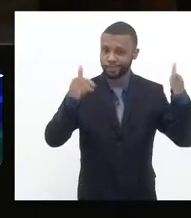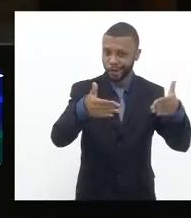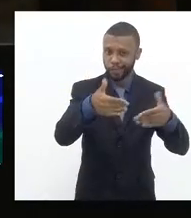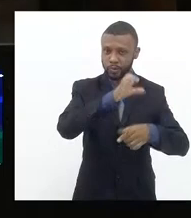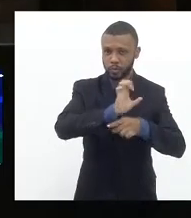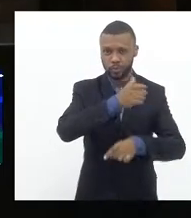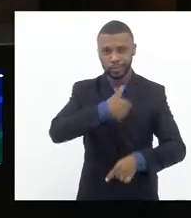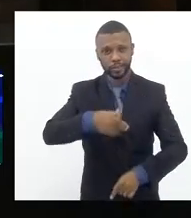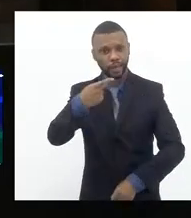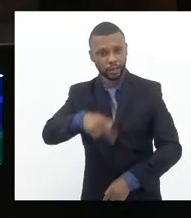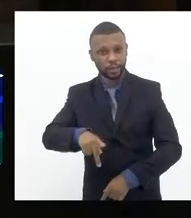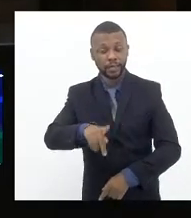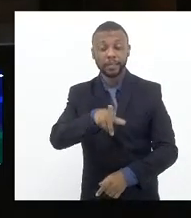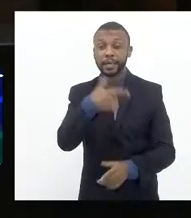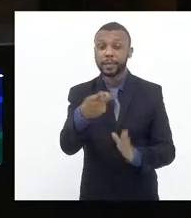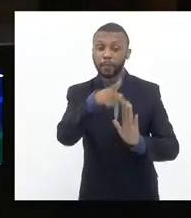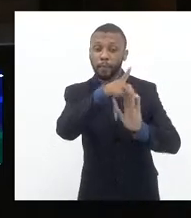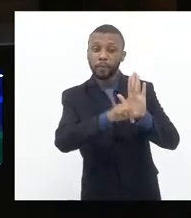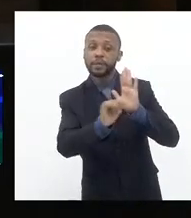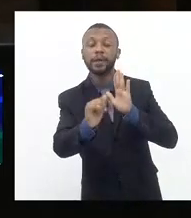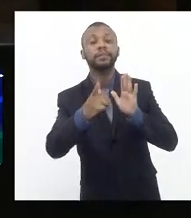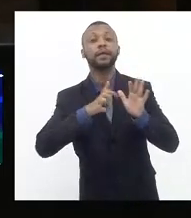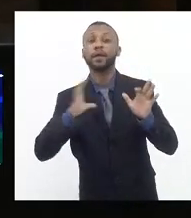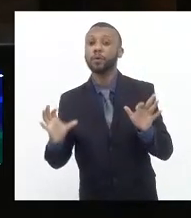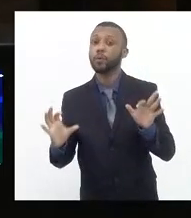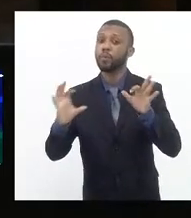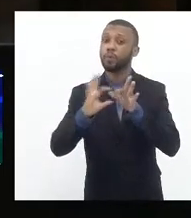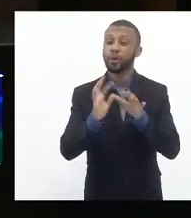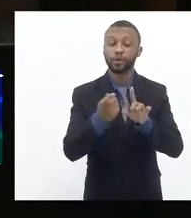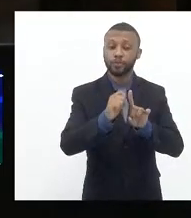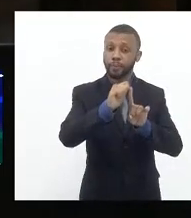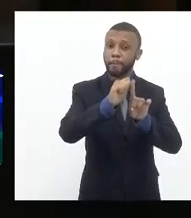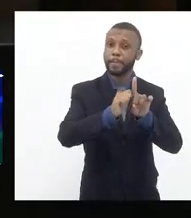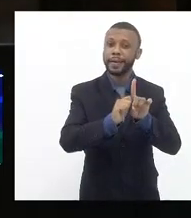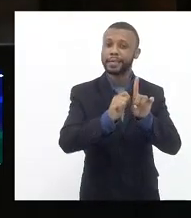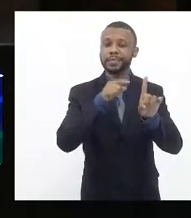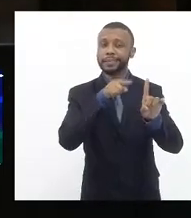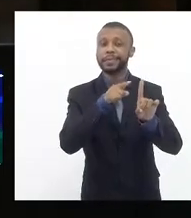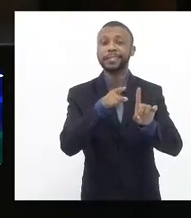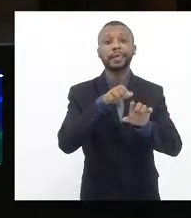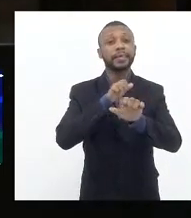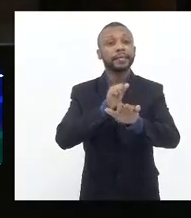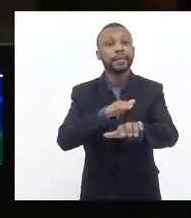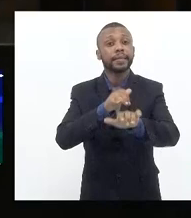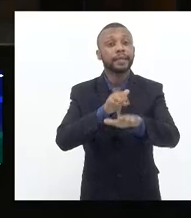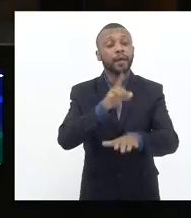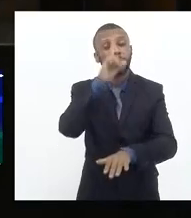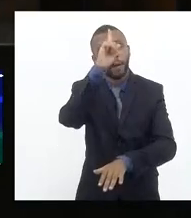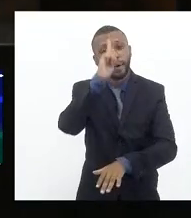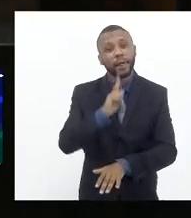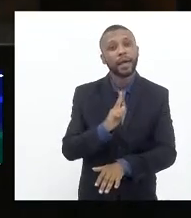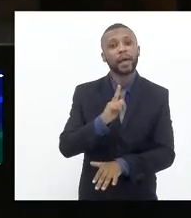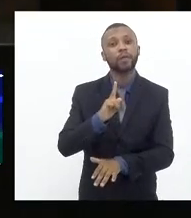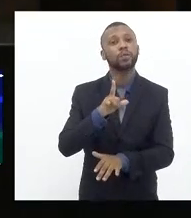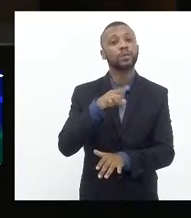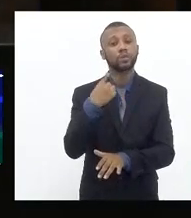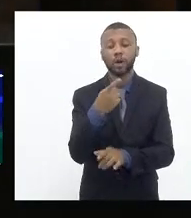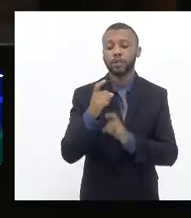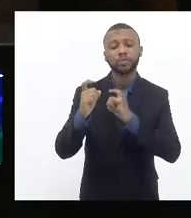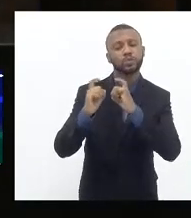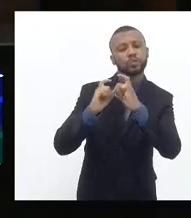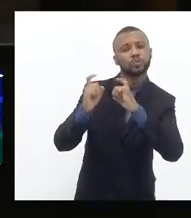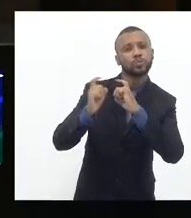presidente, que vem também a reboque desse mês, que é um mês setembro amarelo, onde discutimos